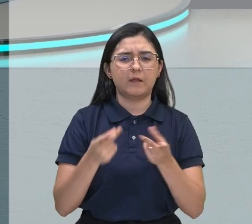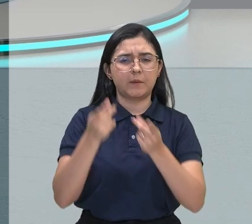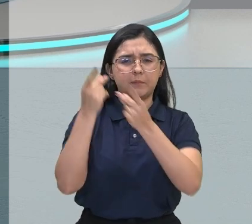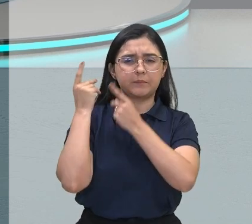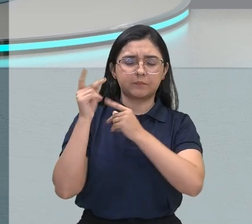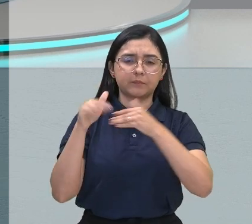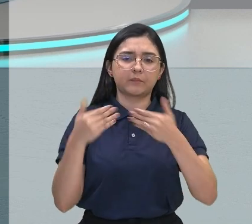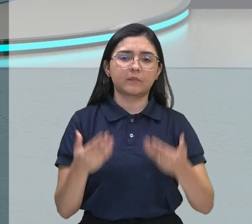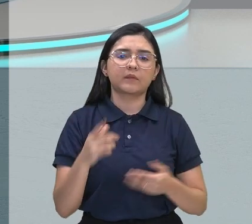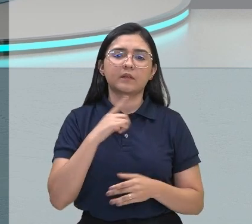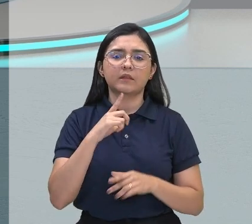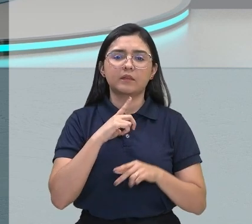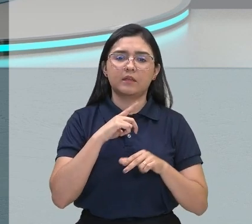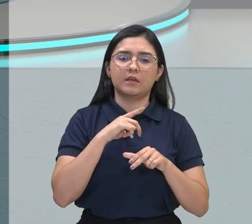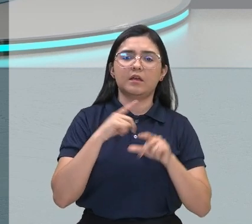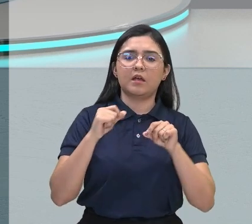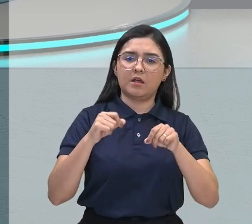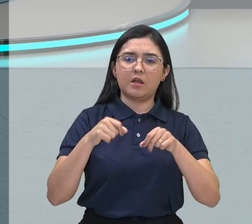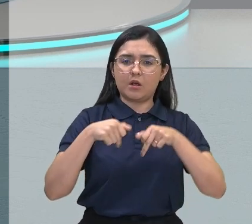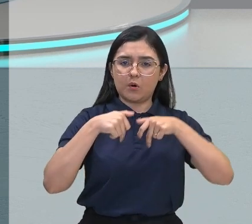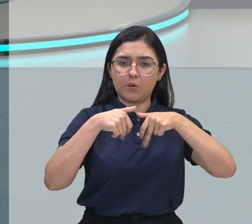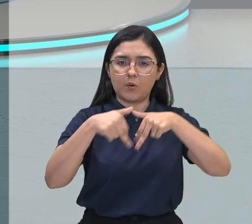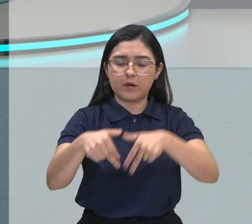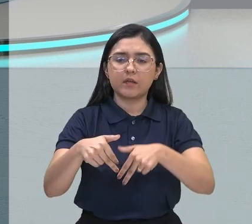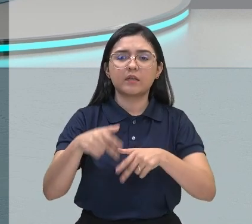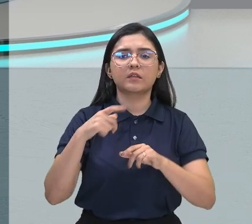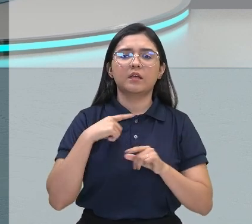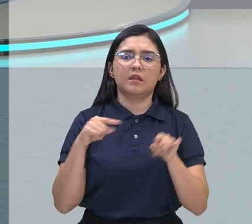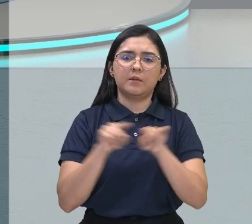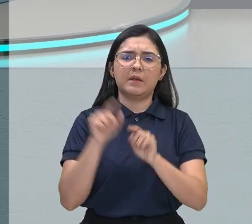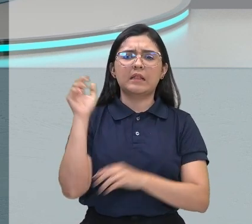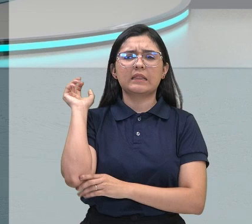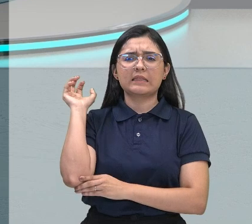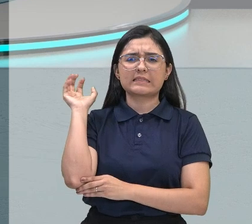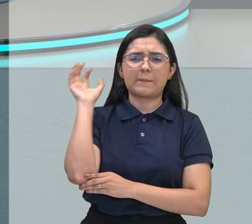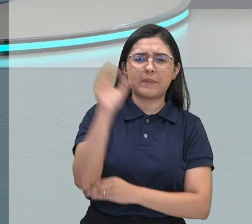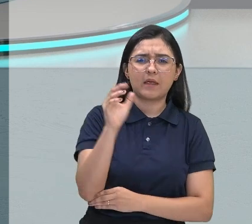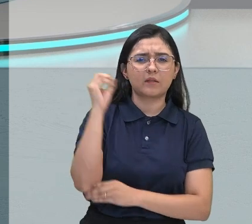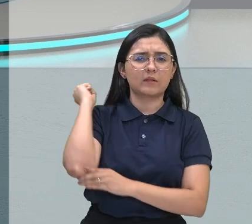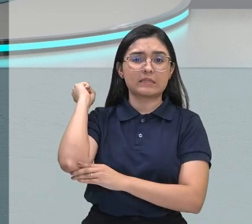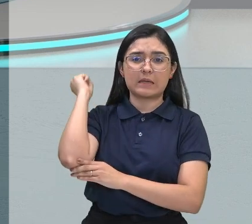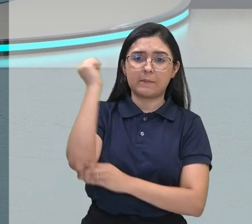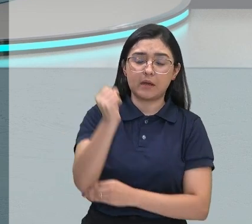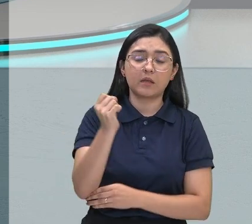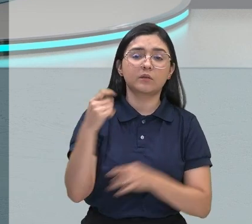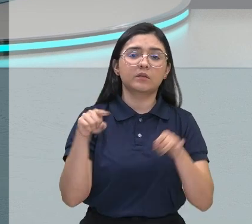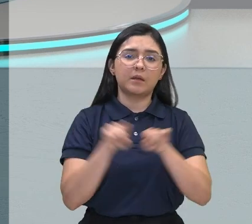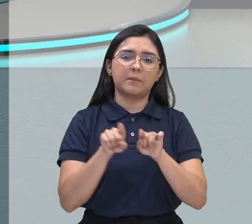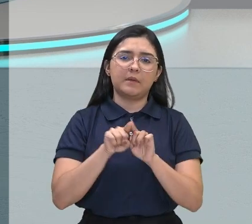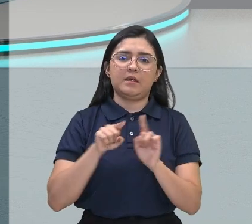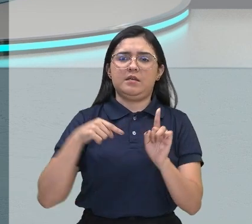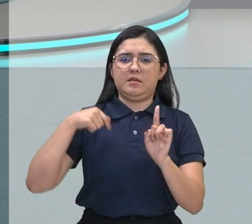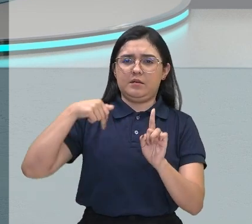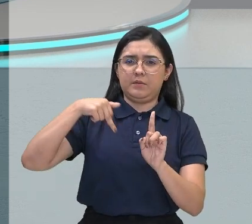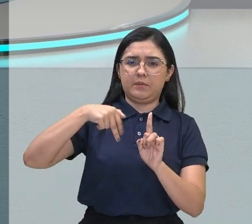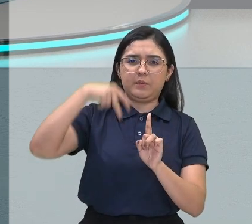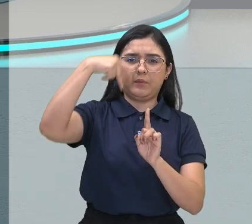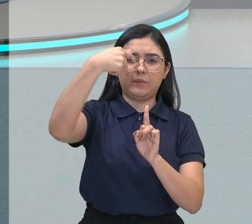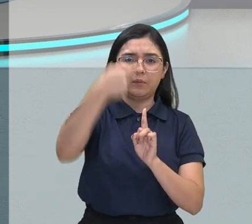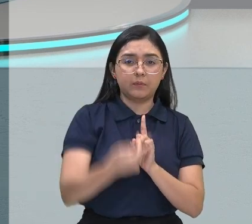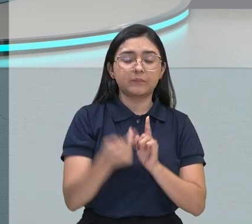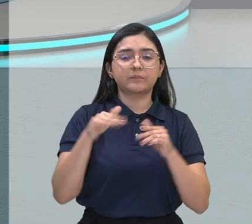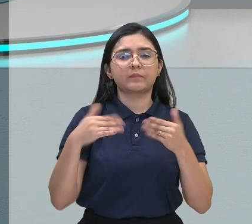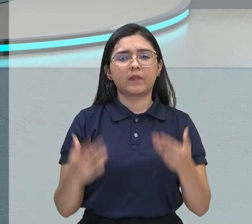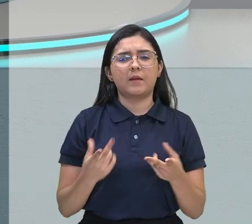eu cito a corrida, o lançamento, os saltos, que são movimentações que o ser humano realiza ali desde os